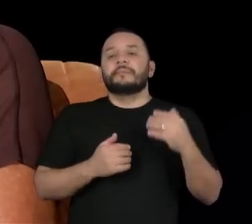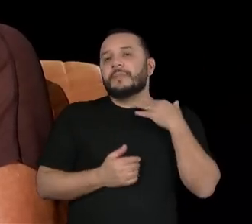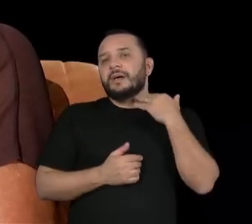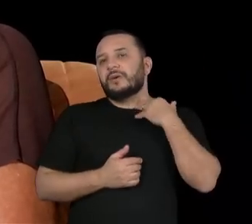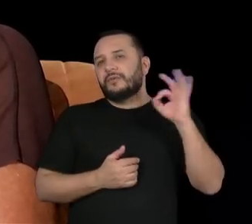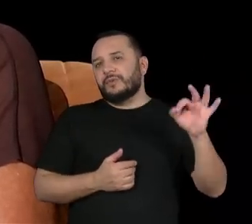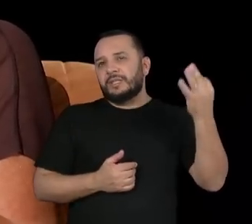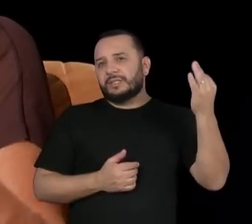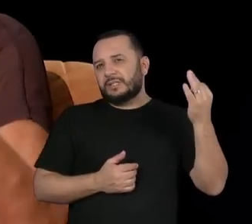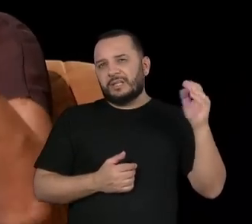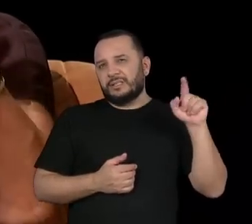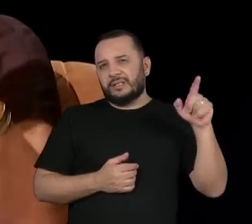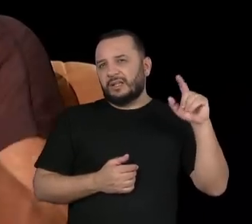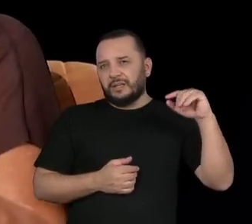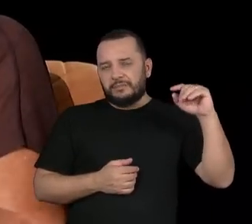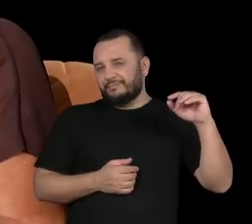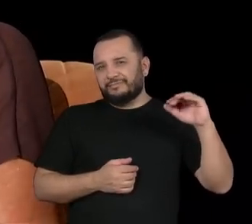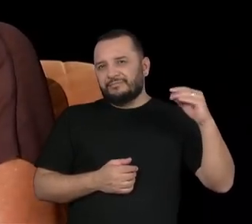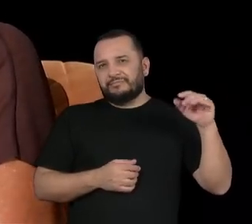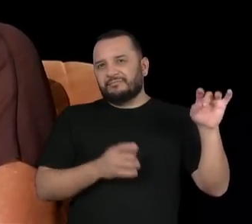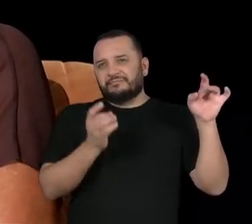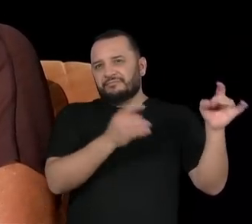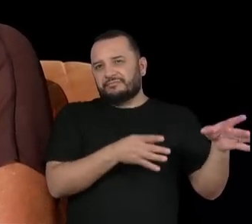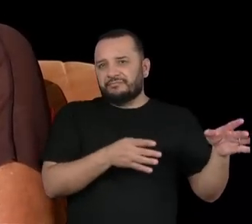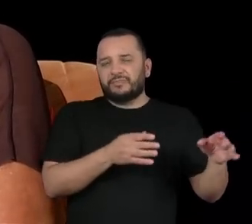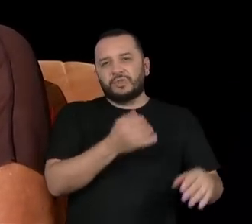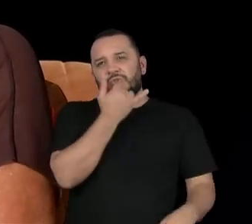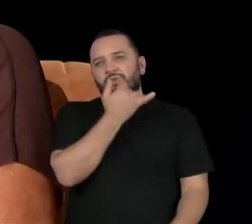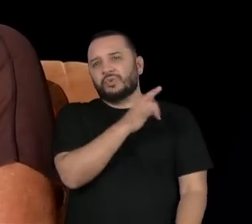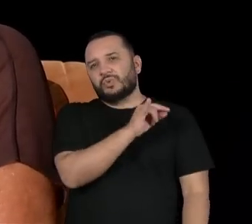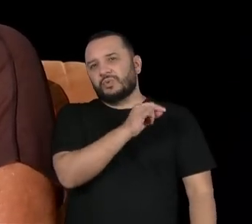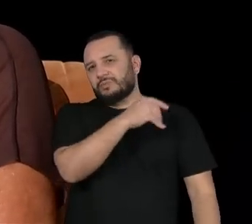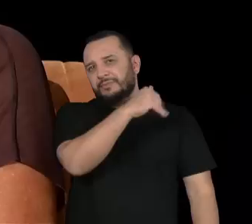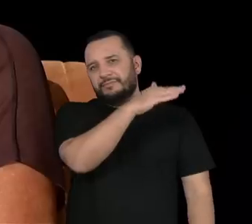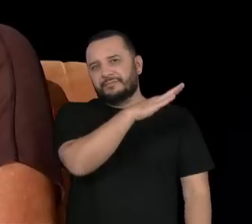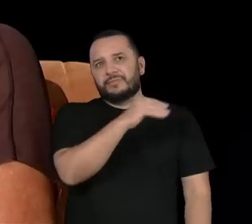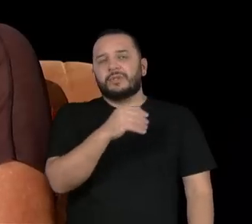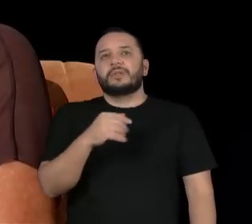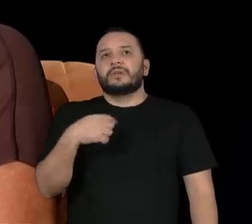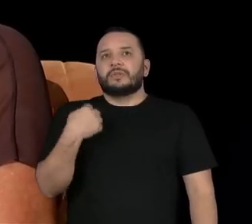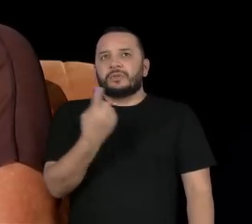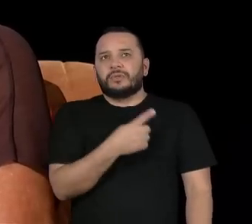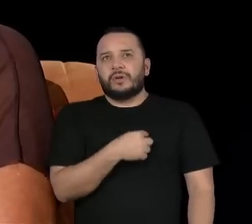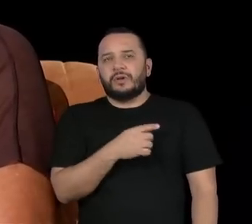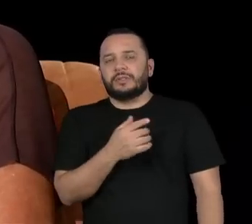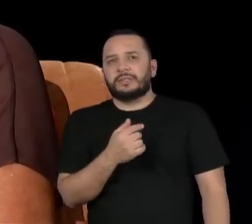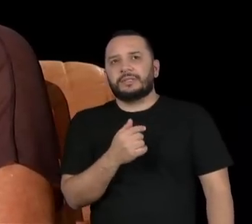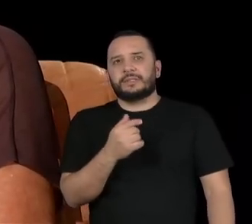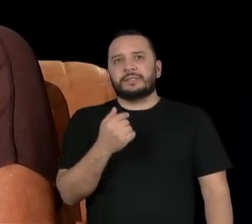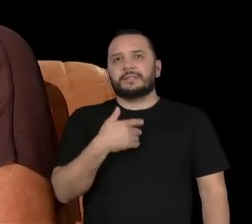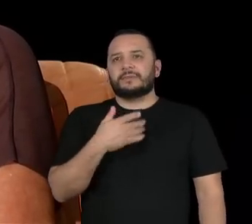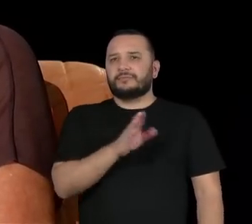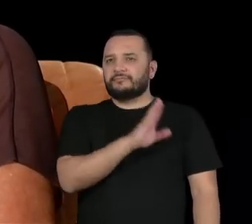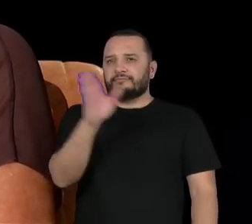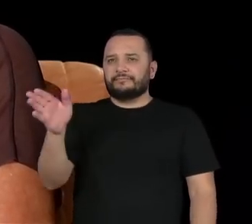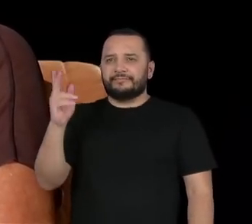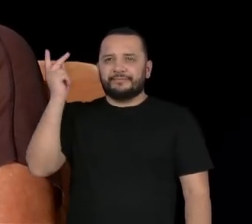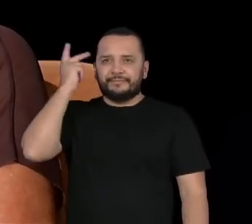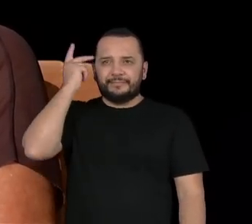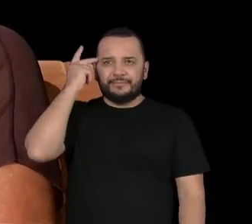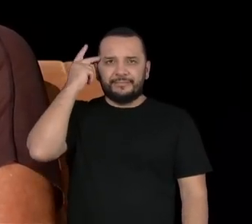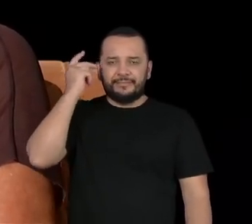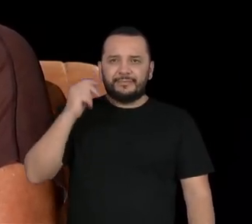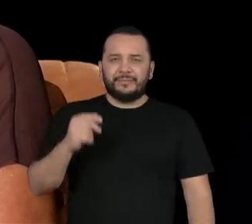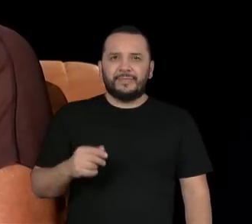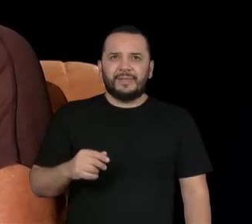Brasileiro. Pode ir lá pedir desculpas porque nós vamos para São Paulo.